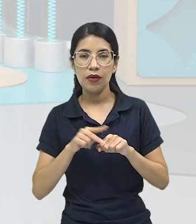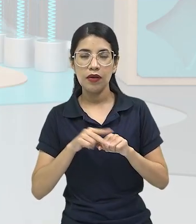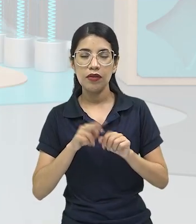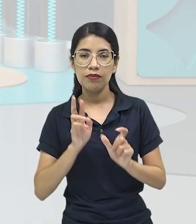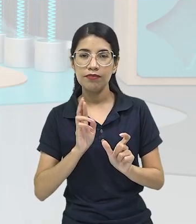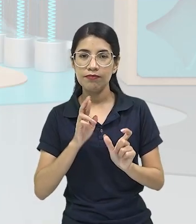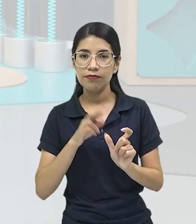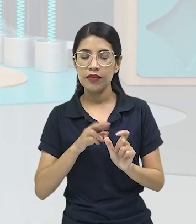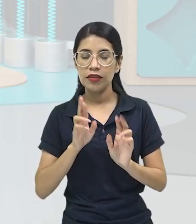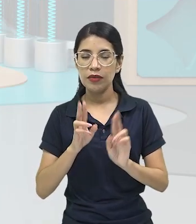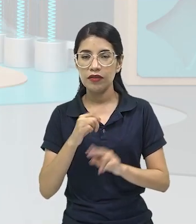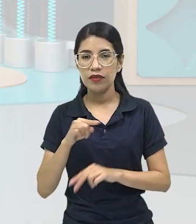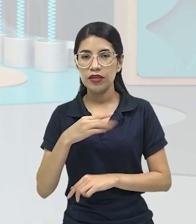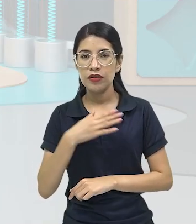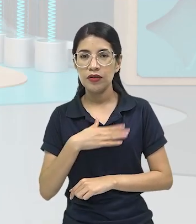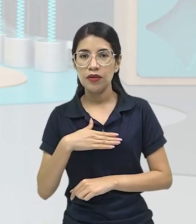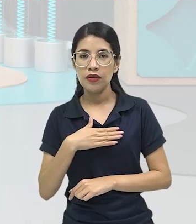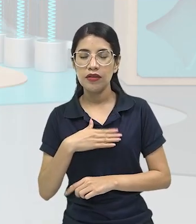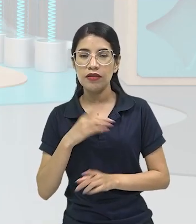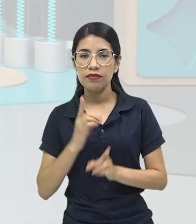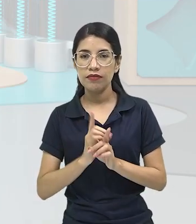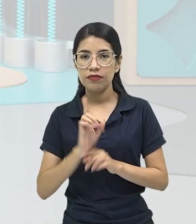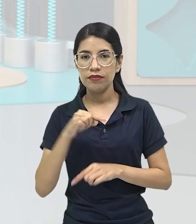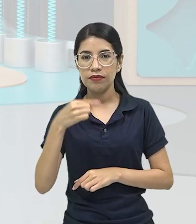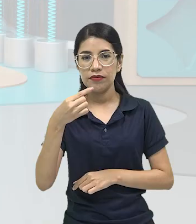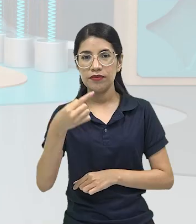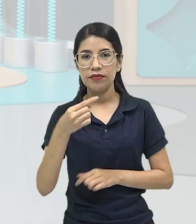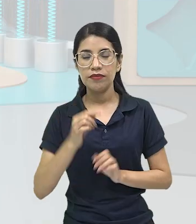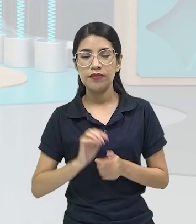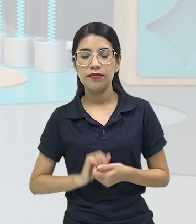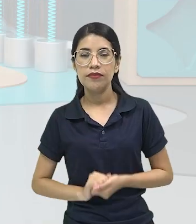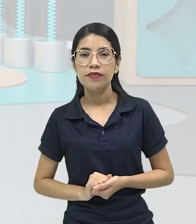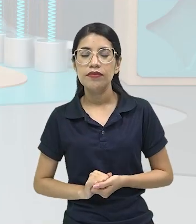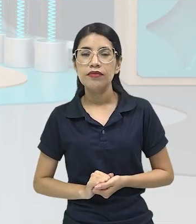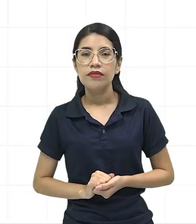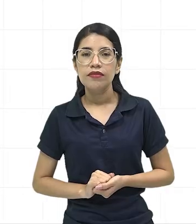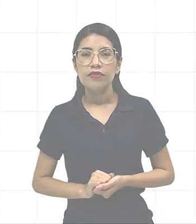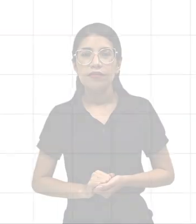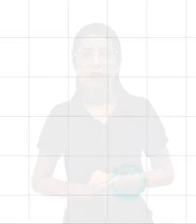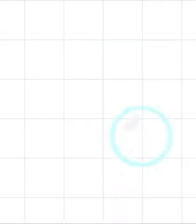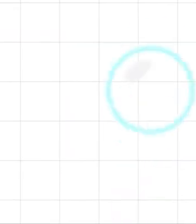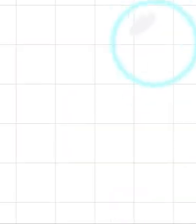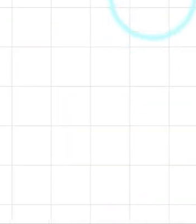pronome relativo. Eu espero que vocês tenham gostado e até a próxima. Tchau, tchau.